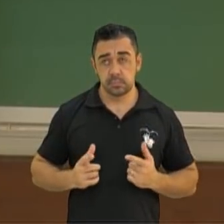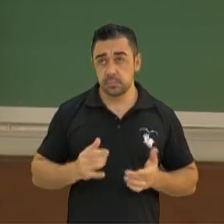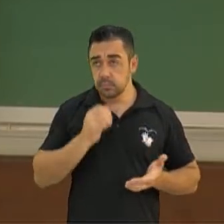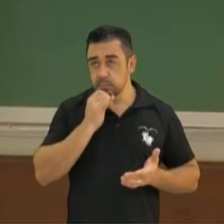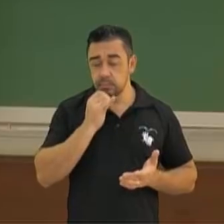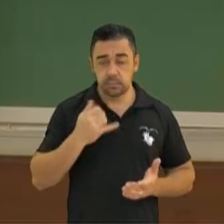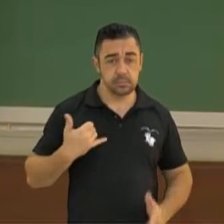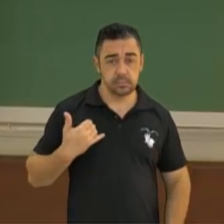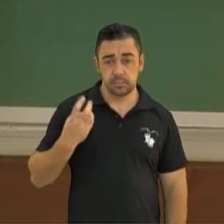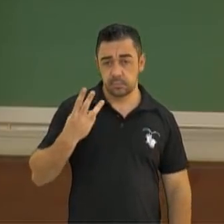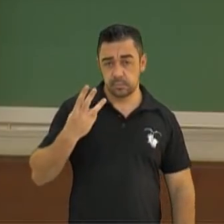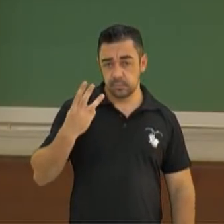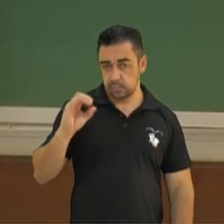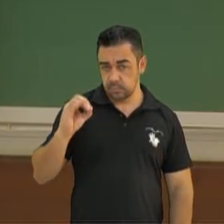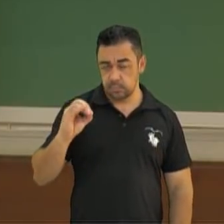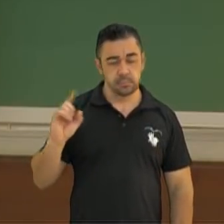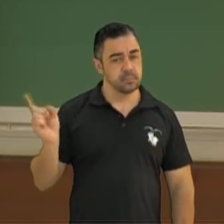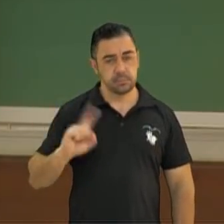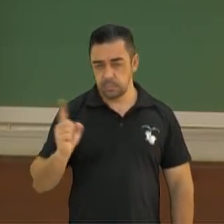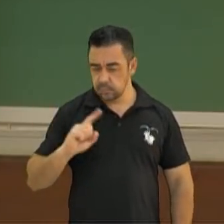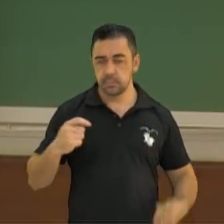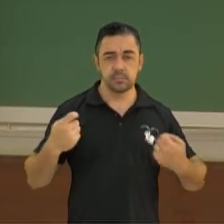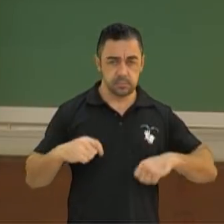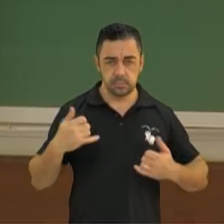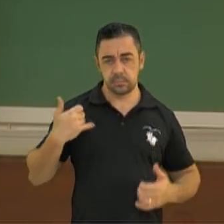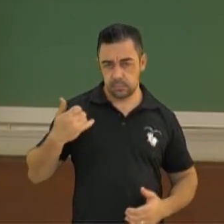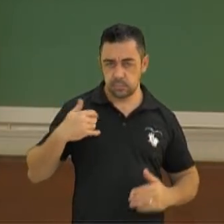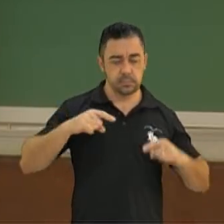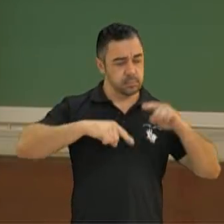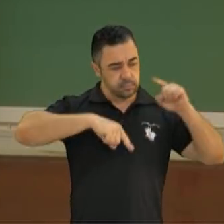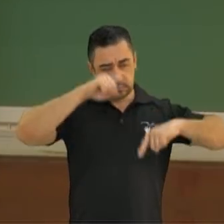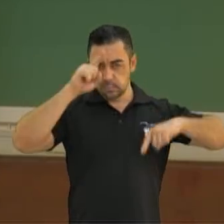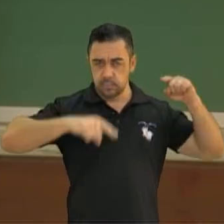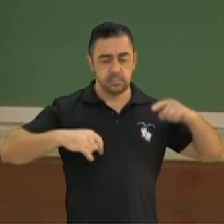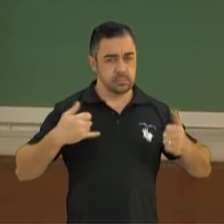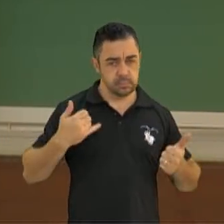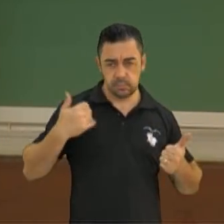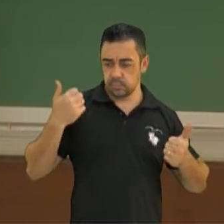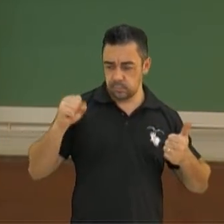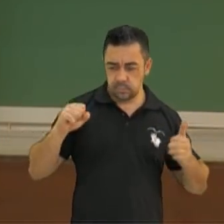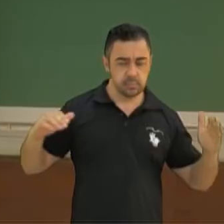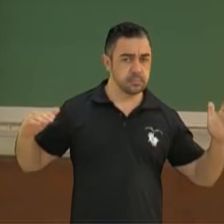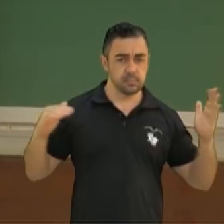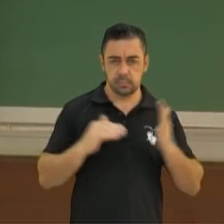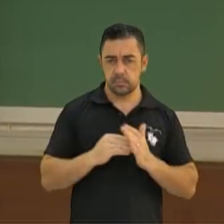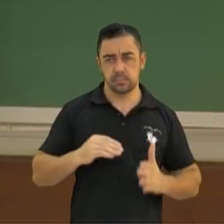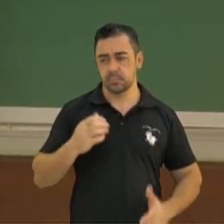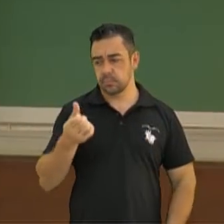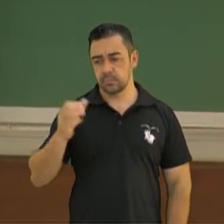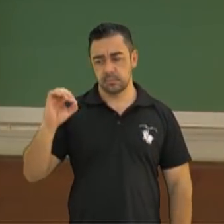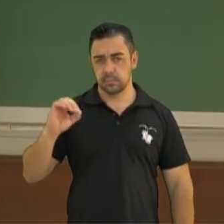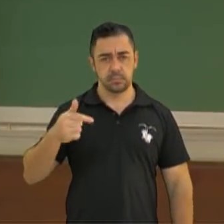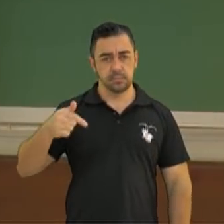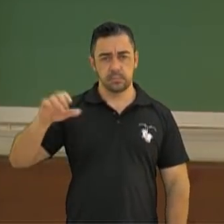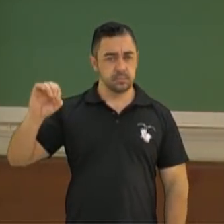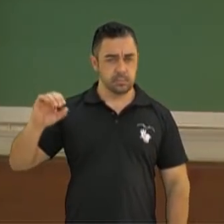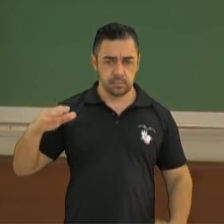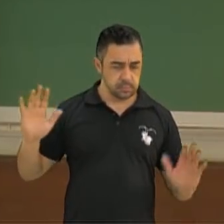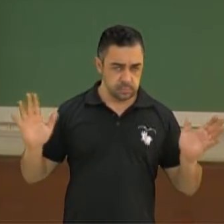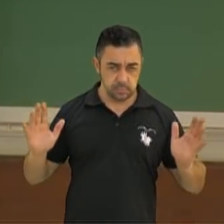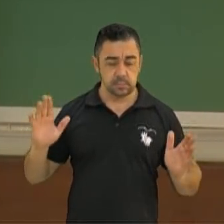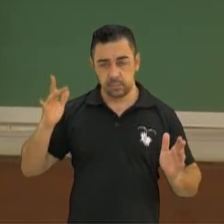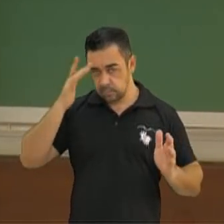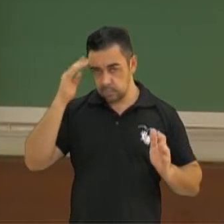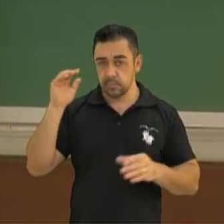com 30 anos de idade? Não, eu tenho que entrevistar pessoas de todas as idades, desde que sejam pessoas que